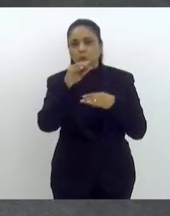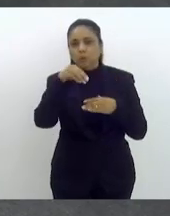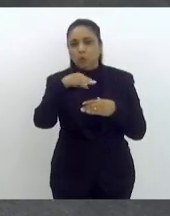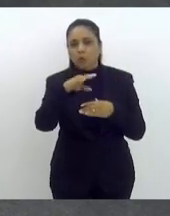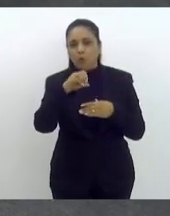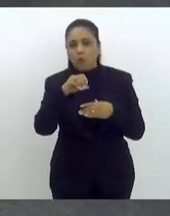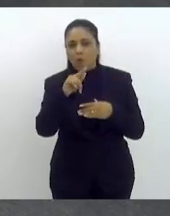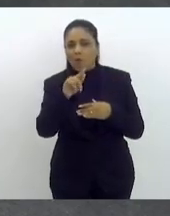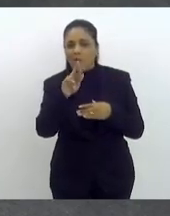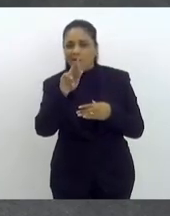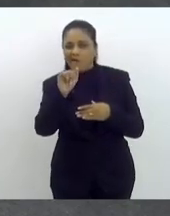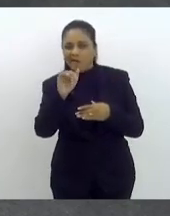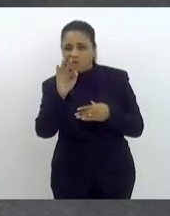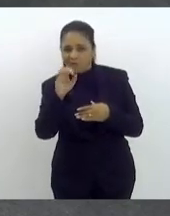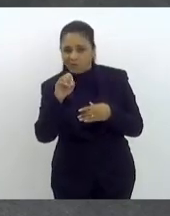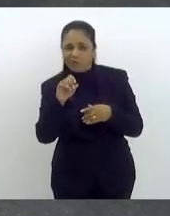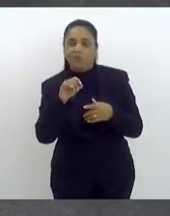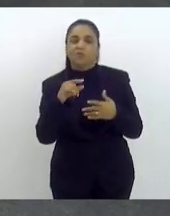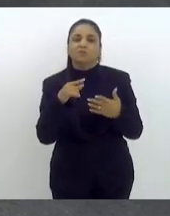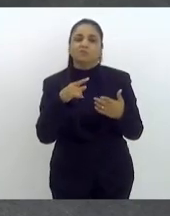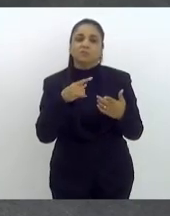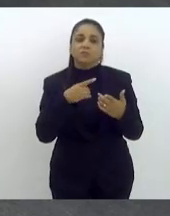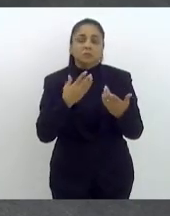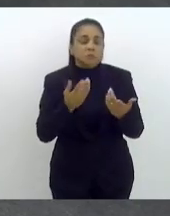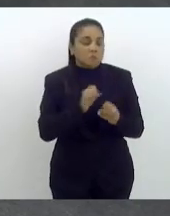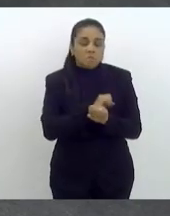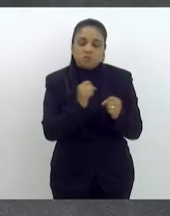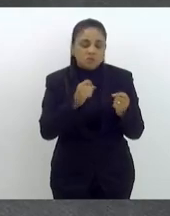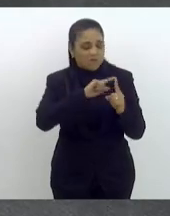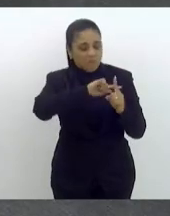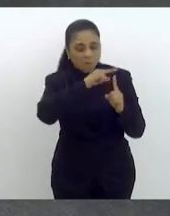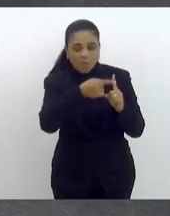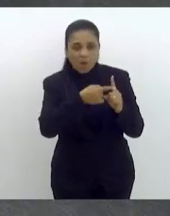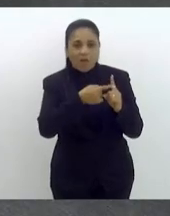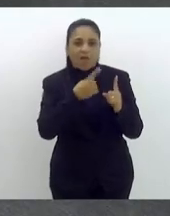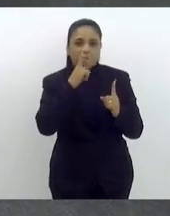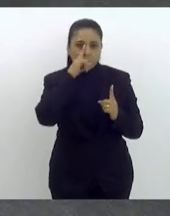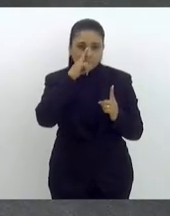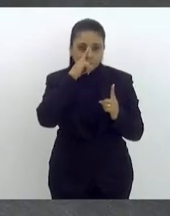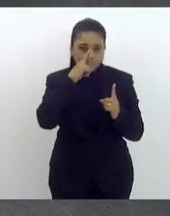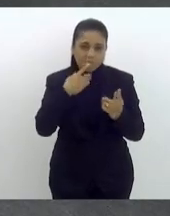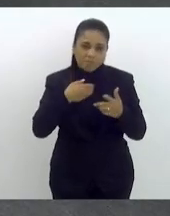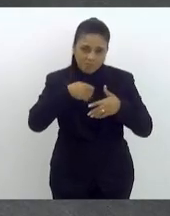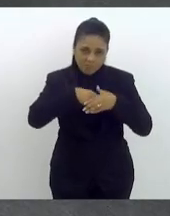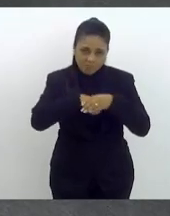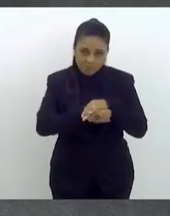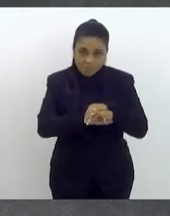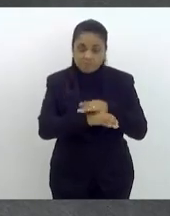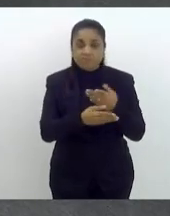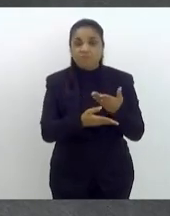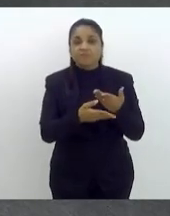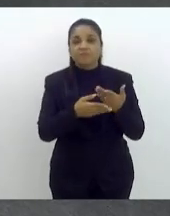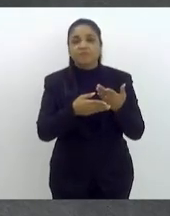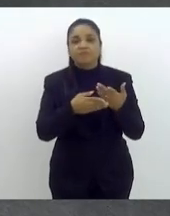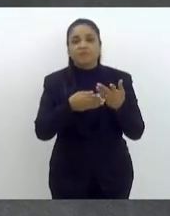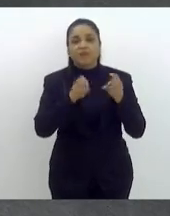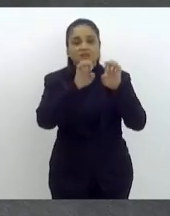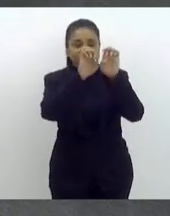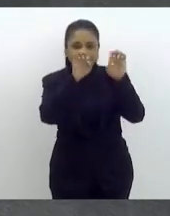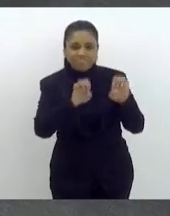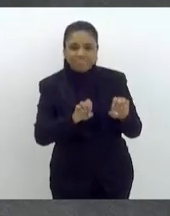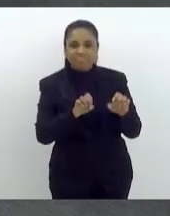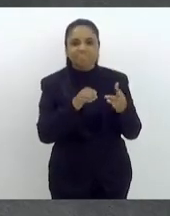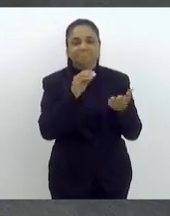não faz sentido que as nossas mulheres e numa gravidez de alto risco continue sofrendo na falta de infraestrutura do Hospital